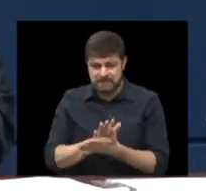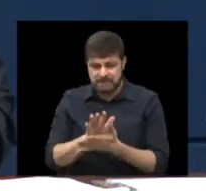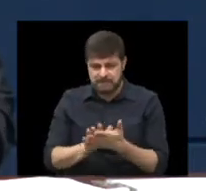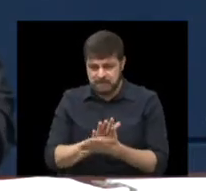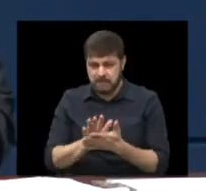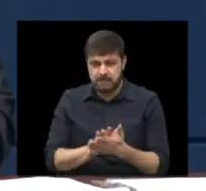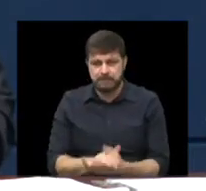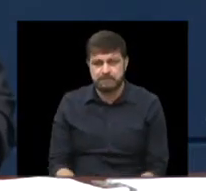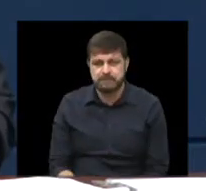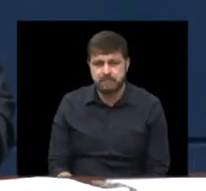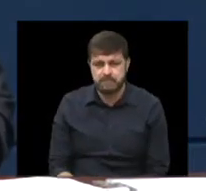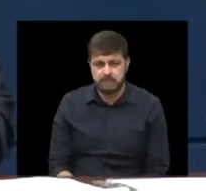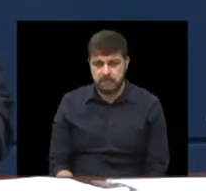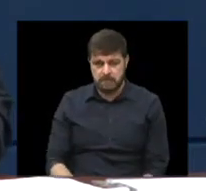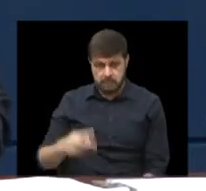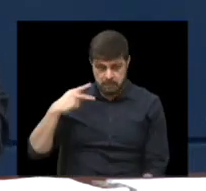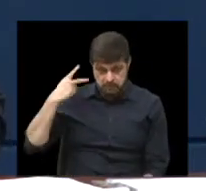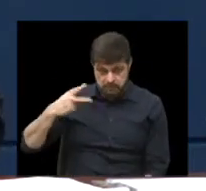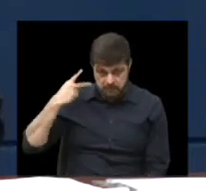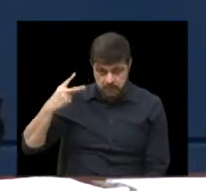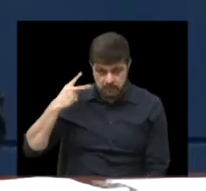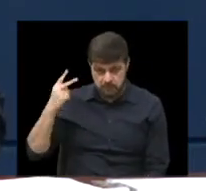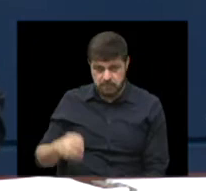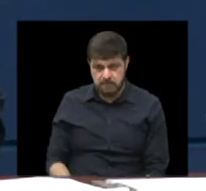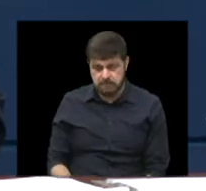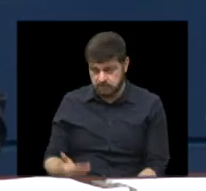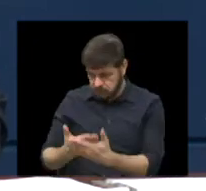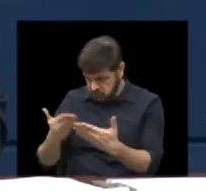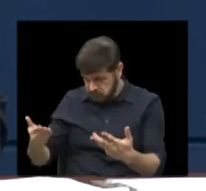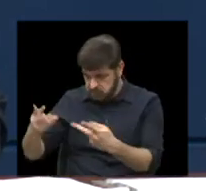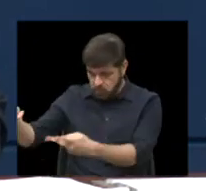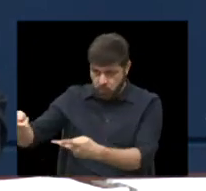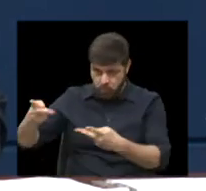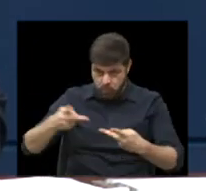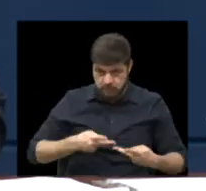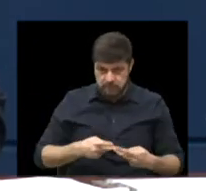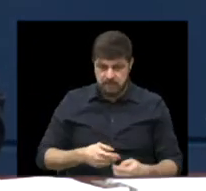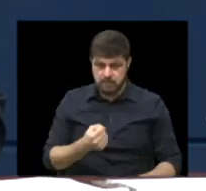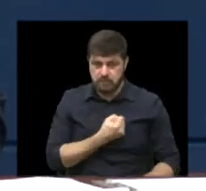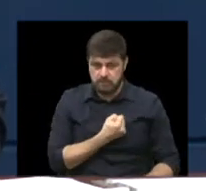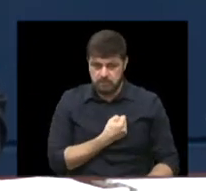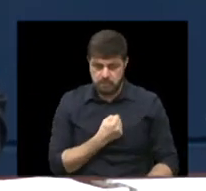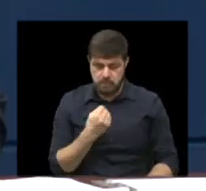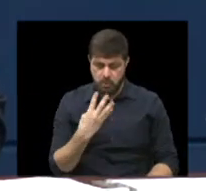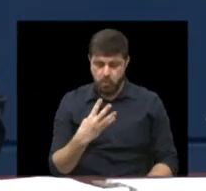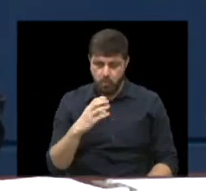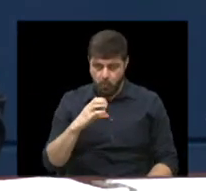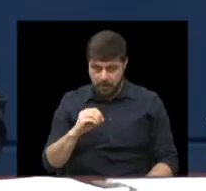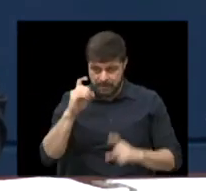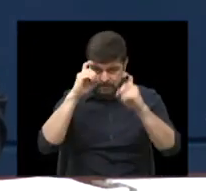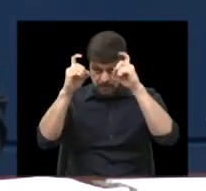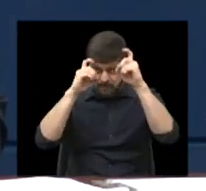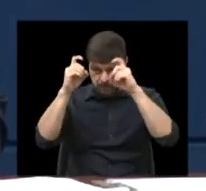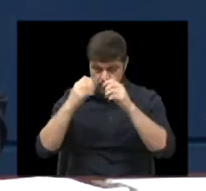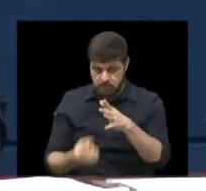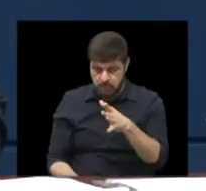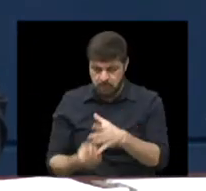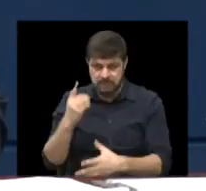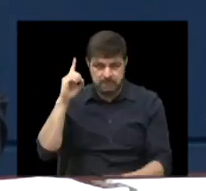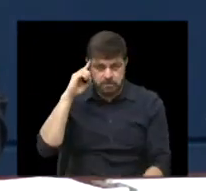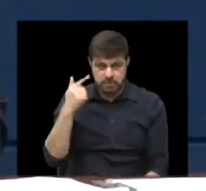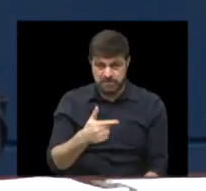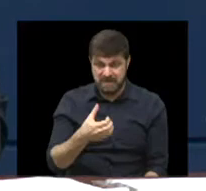grande expediente, ficam os senhores vereadores convocados para a 40ª reunião ordinária a ser realizada no dia 26 de